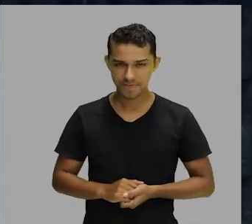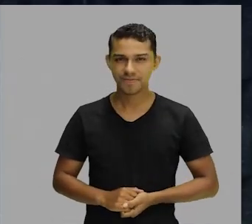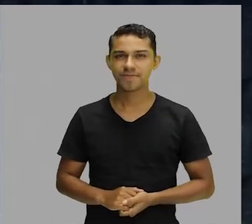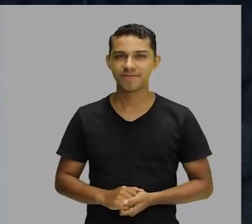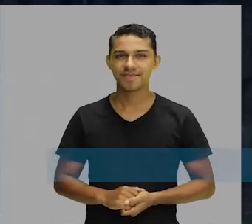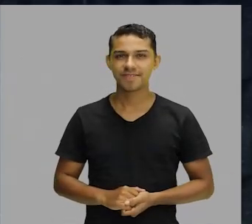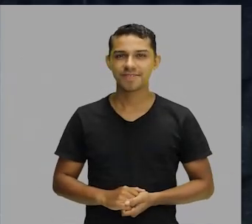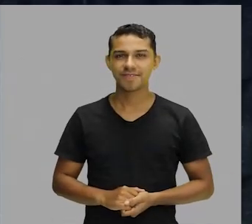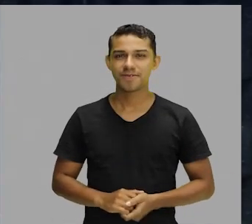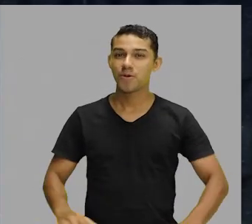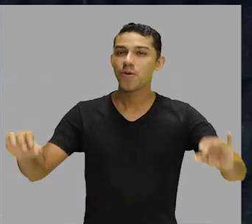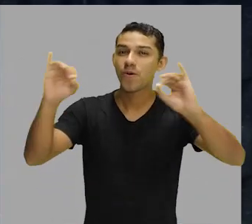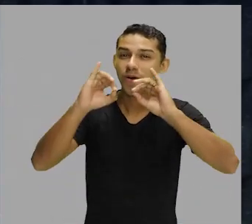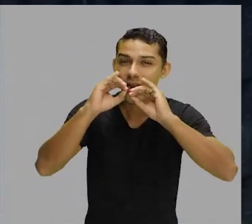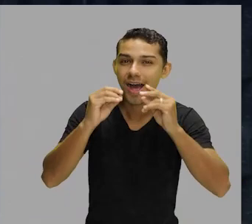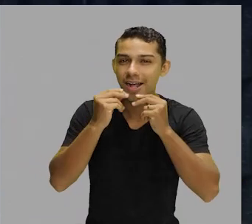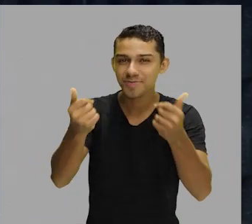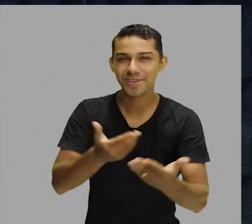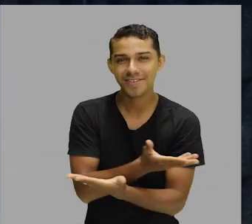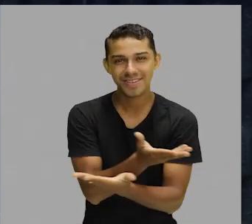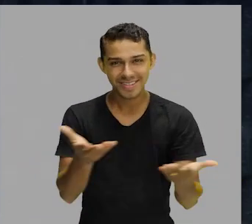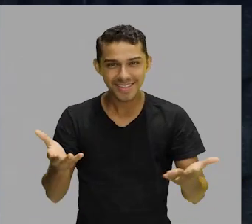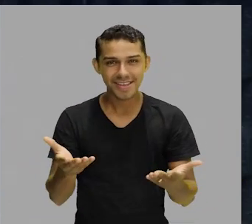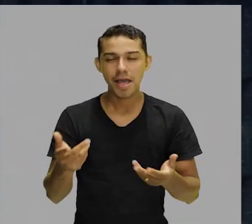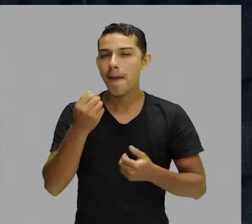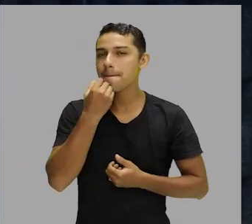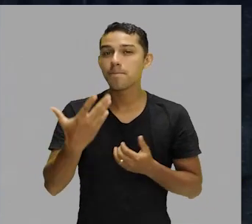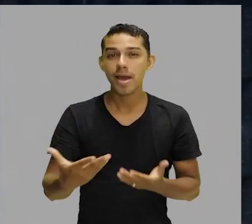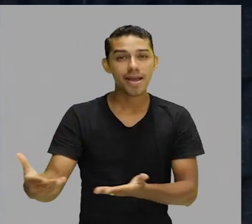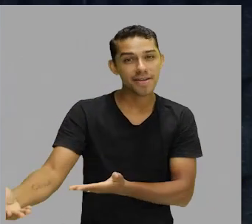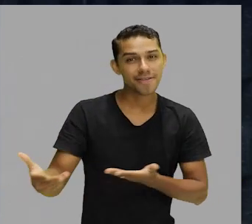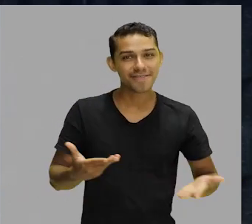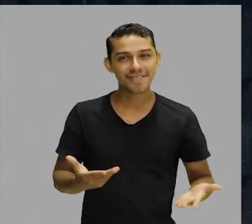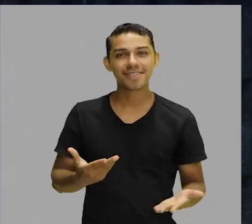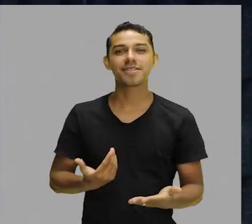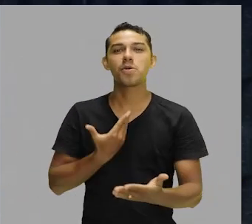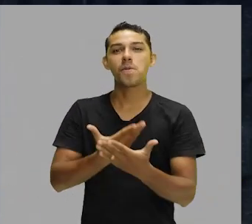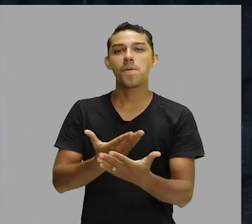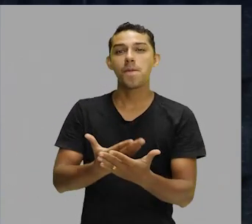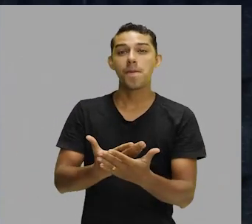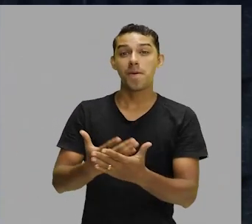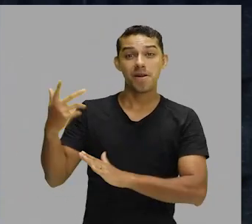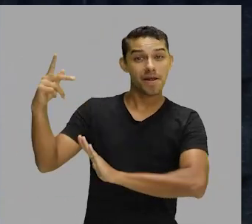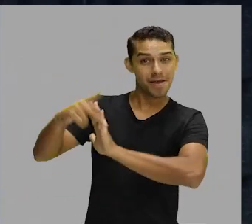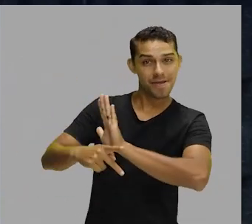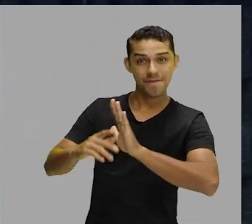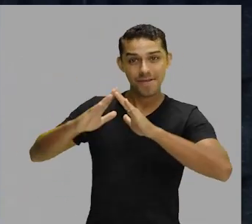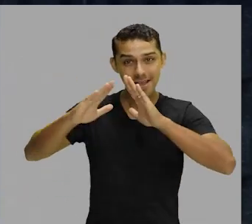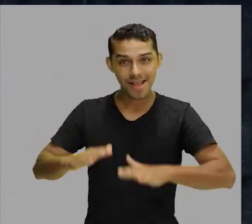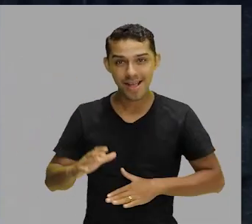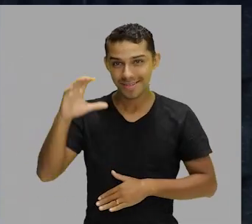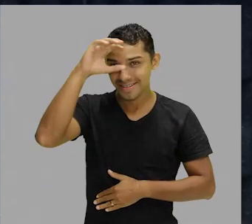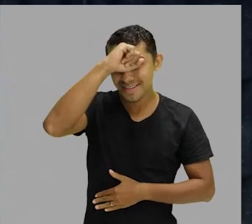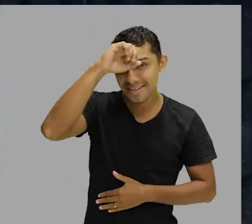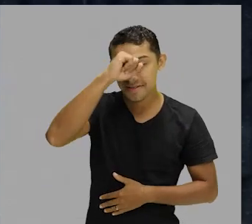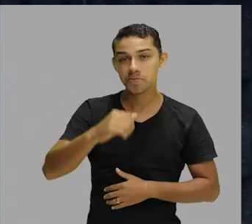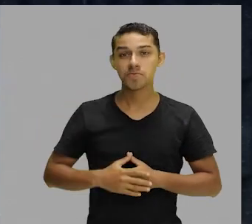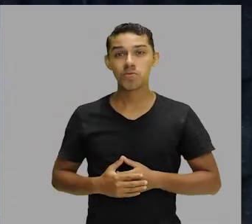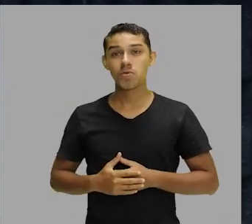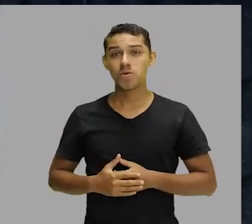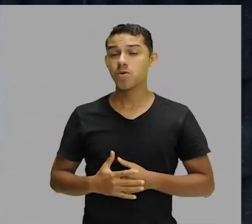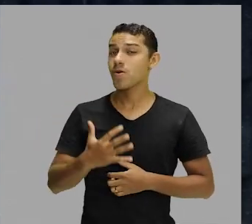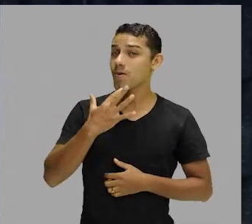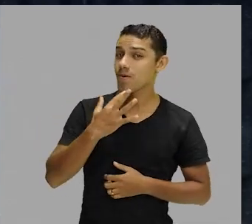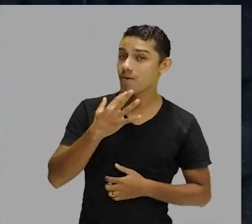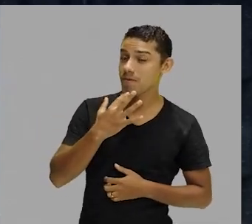pessoal, tudo bem com vocês? Sejam bem-vindos a mais um Fique em Casa Aprendendo, na nossa aula de Biologia de hoje. Para quem não me conhece, eu sou o professor Celso